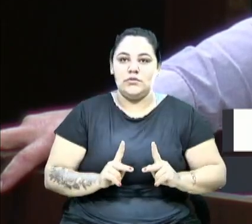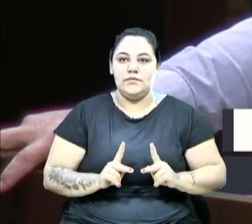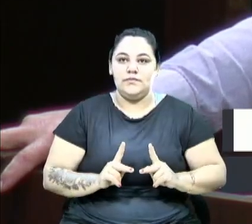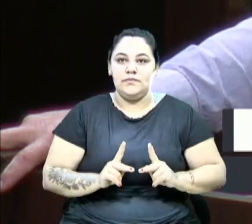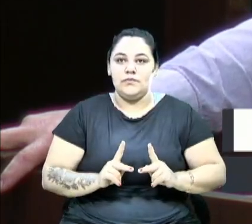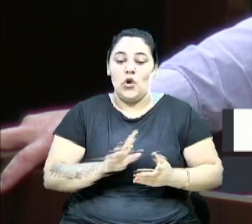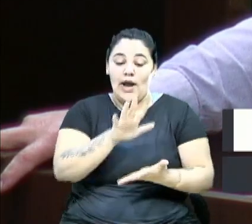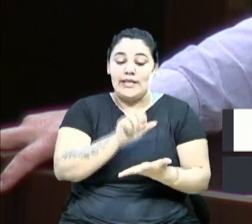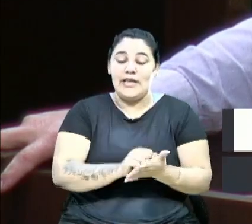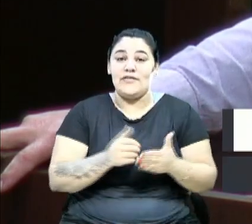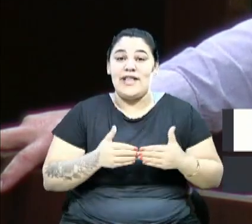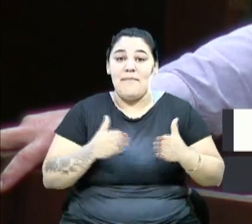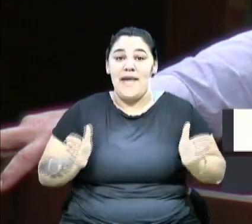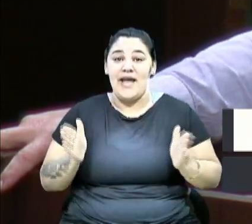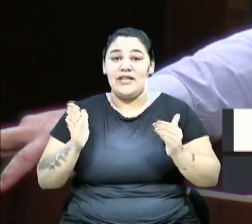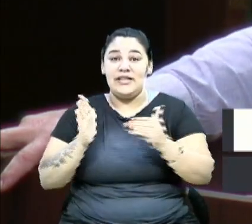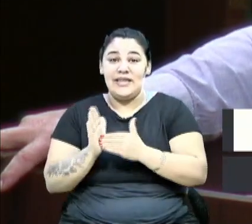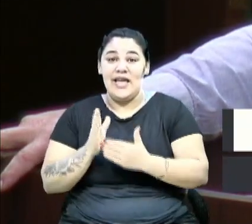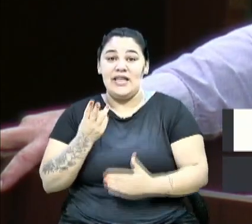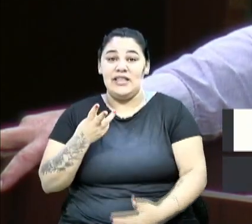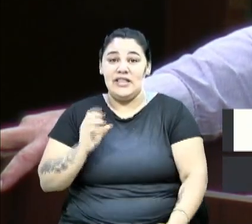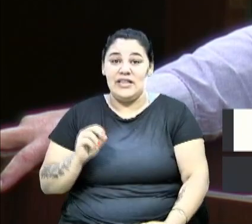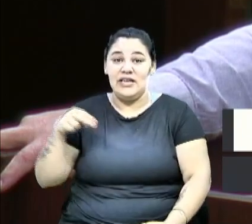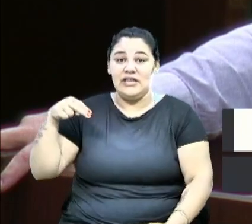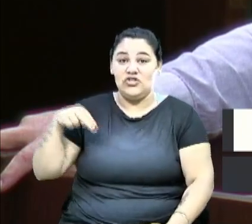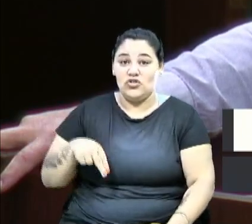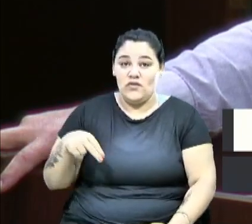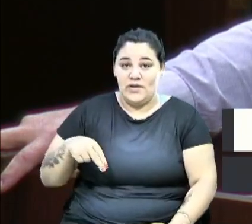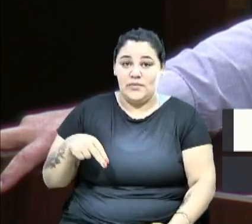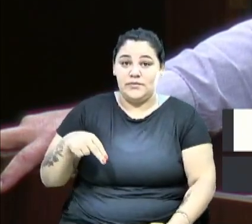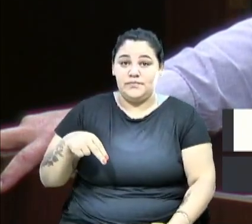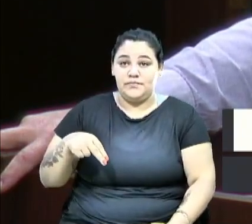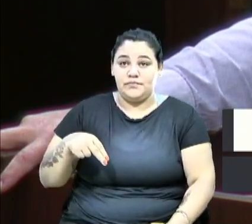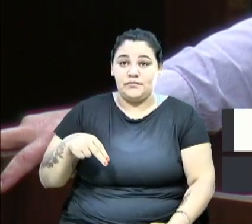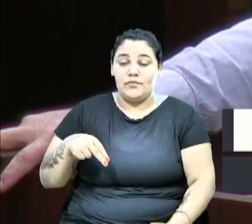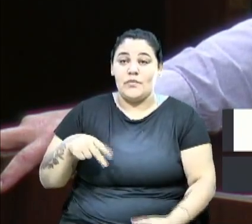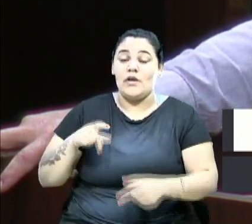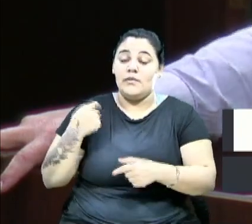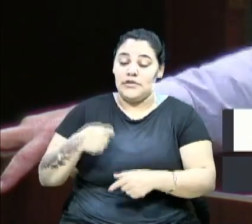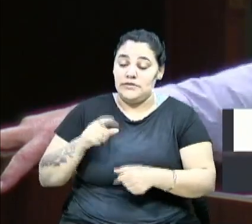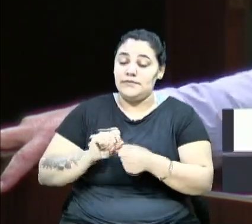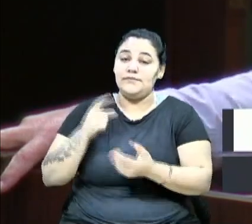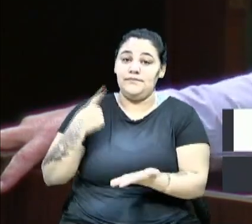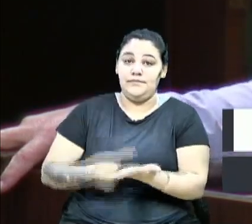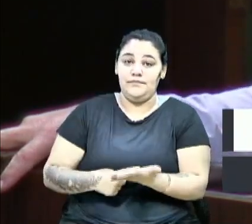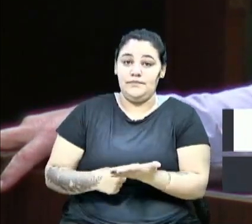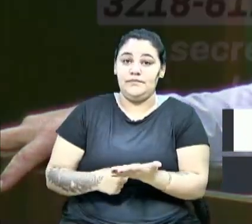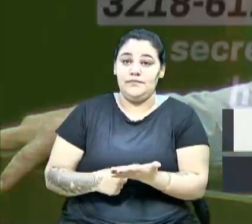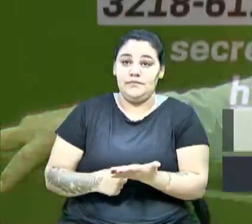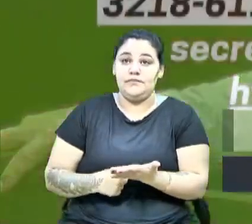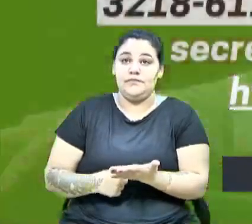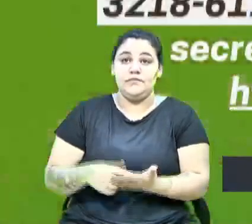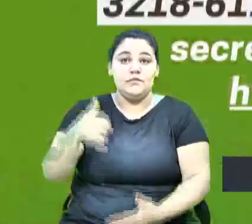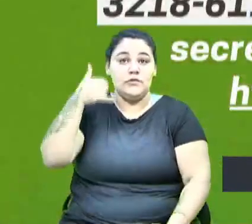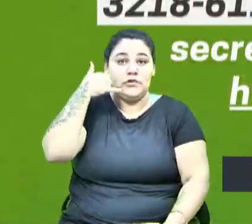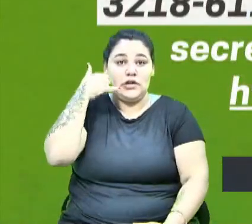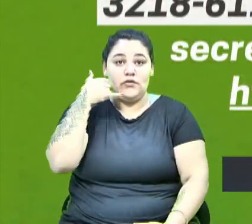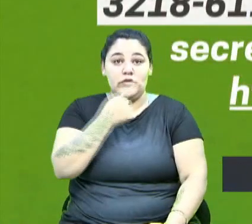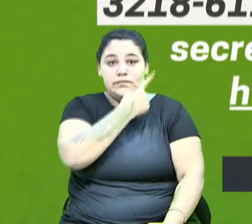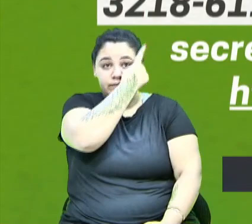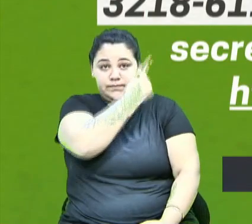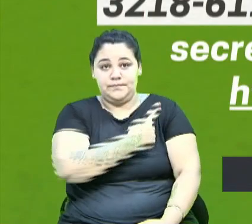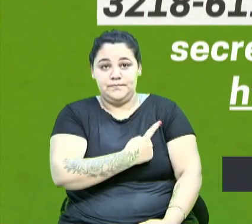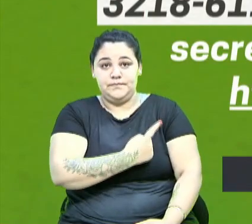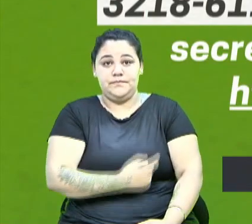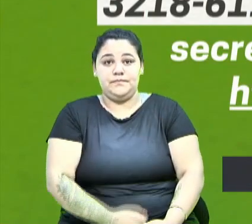aberto aí até dia 30 de novembro, nesse primeiro momento, com agendamentos pelo telefone, pelo site que está